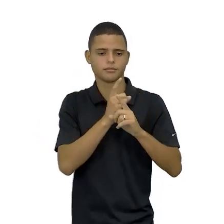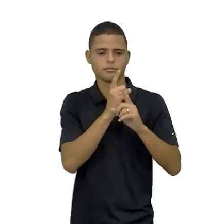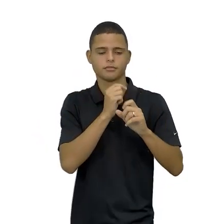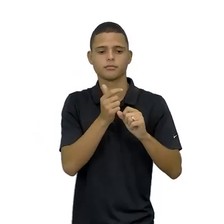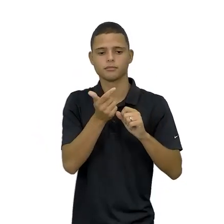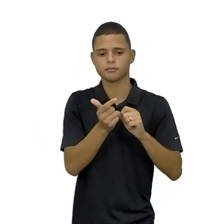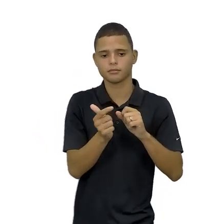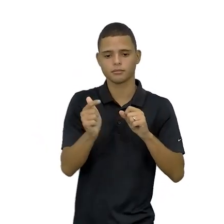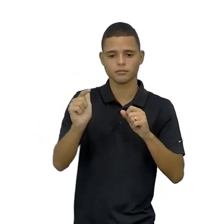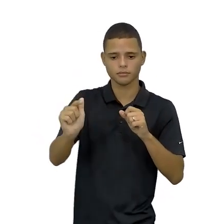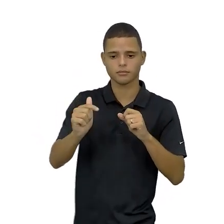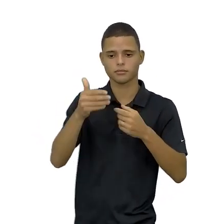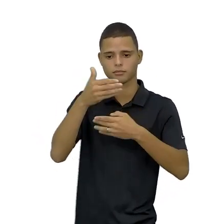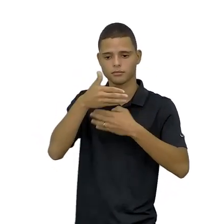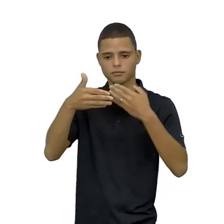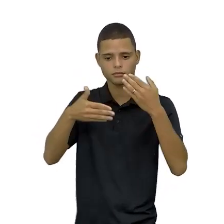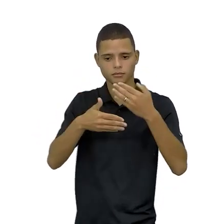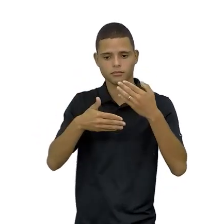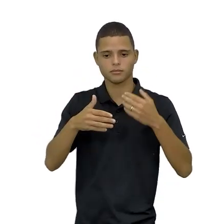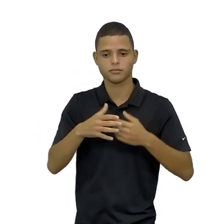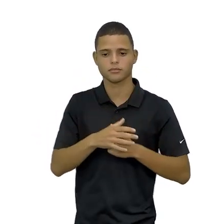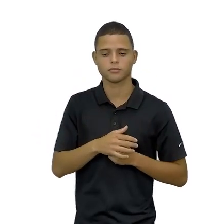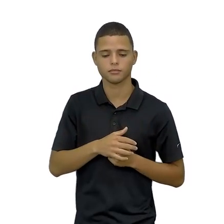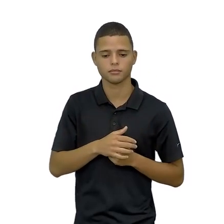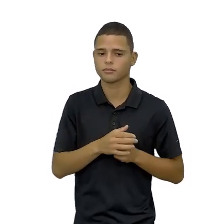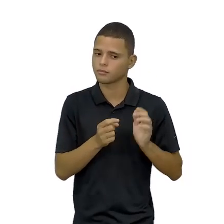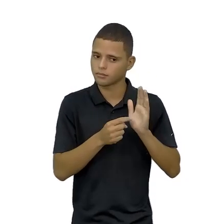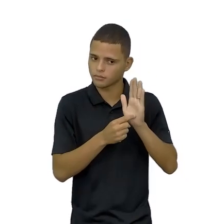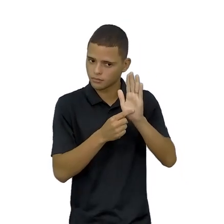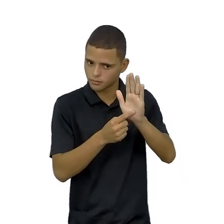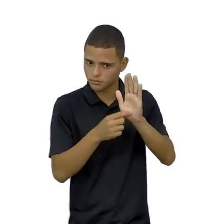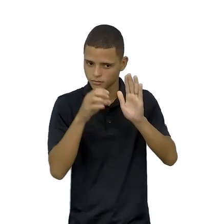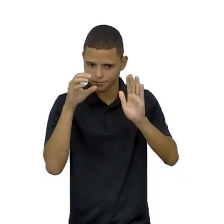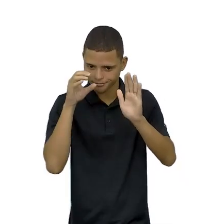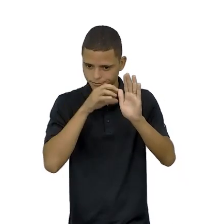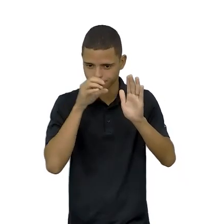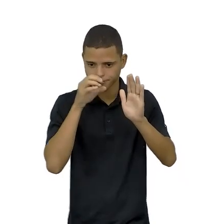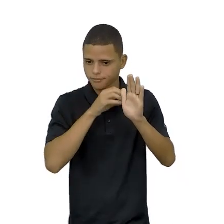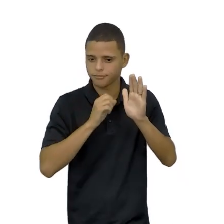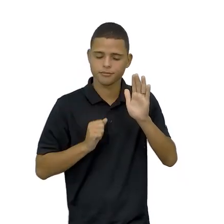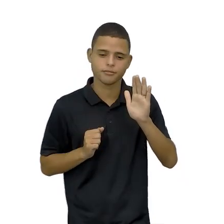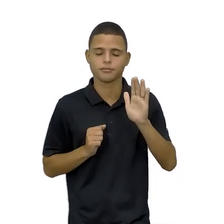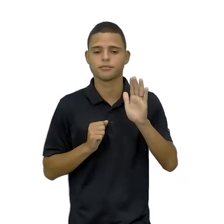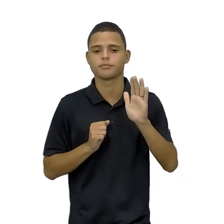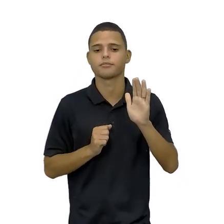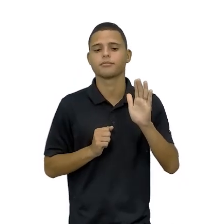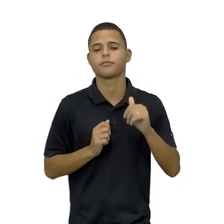próximo slide, eu vou mostrar para vocês rapidamente que